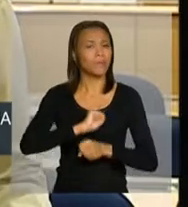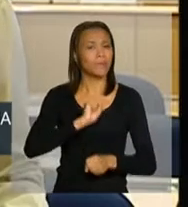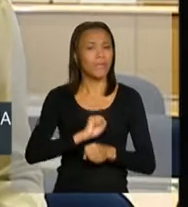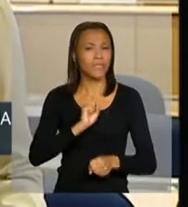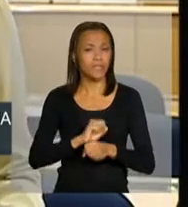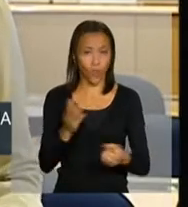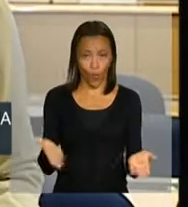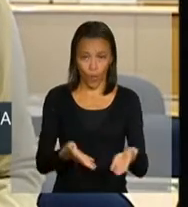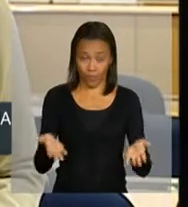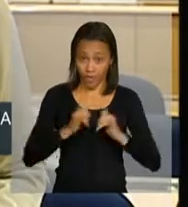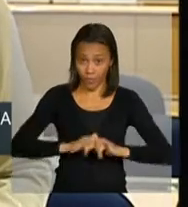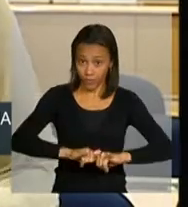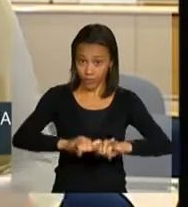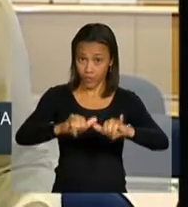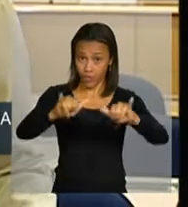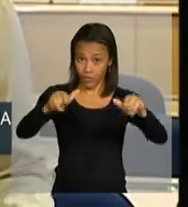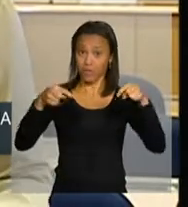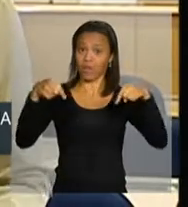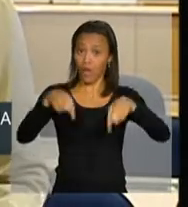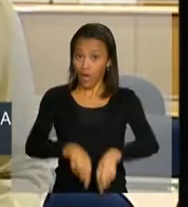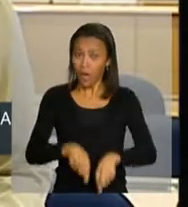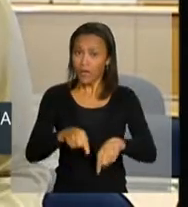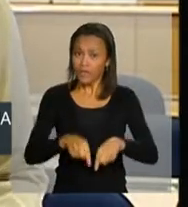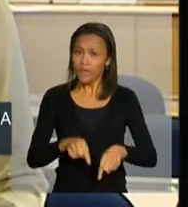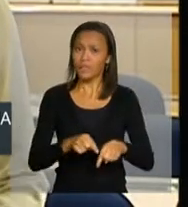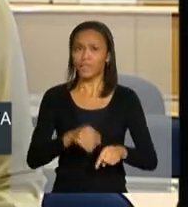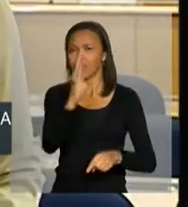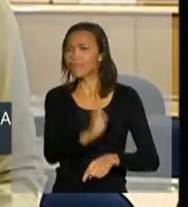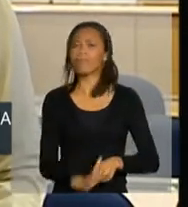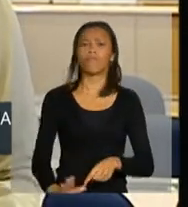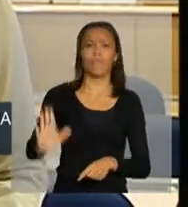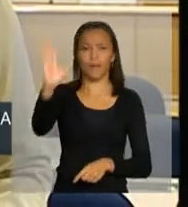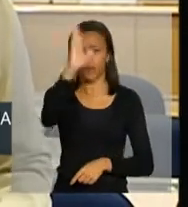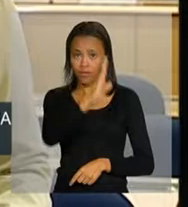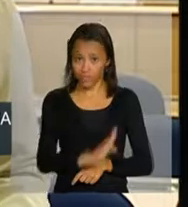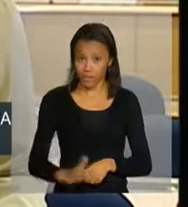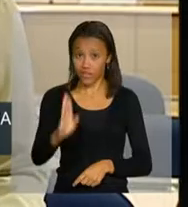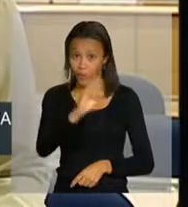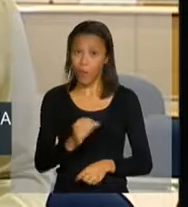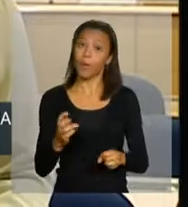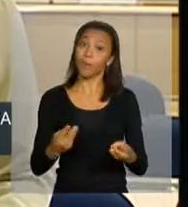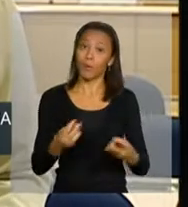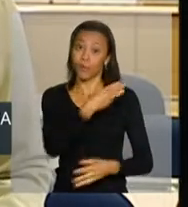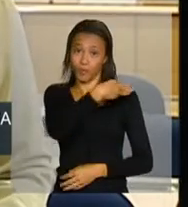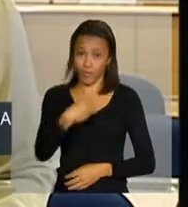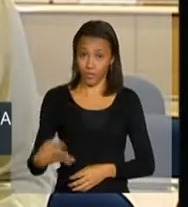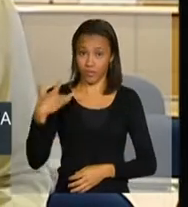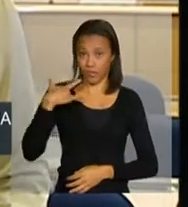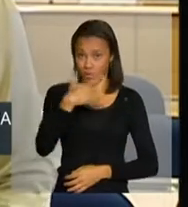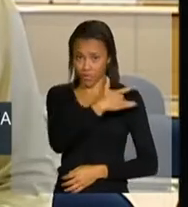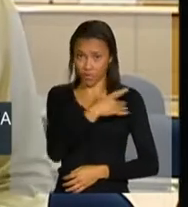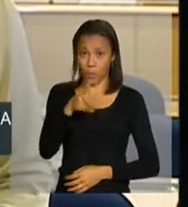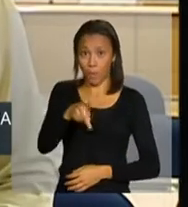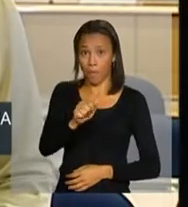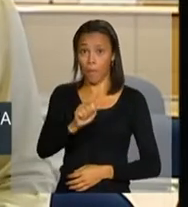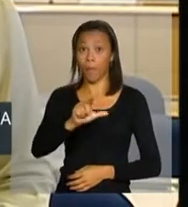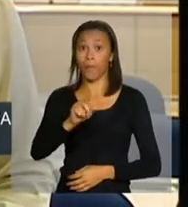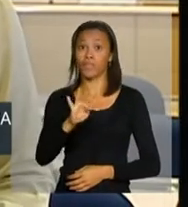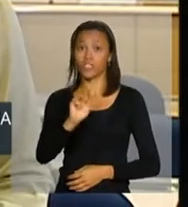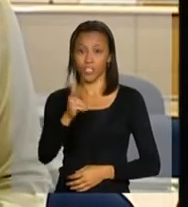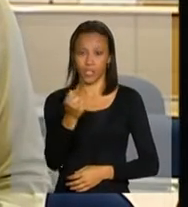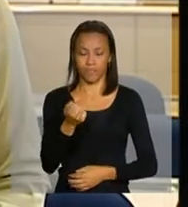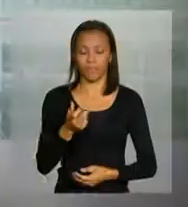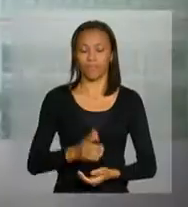dessa apresentação dessa campanha de mobilização Nacional pelo ministro da saúde Alexandre Padilha